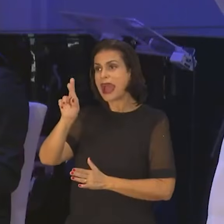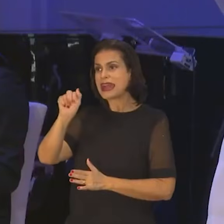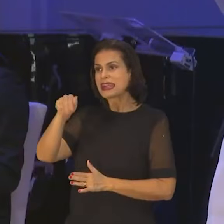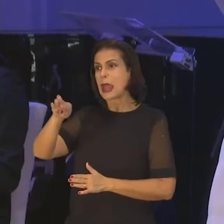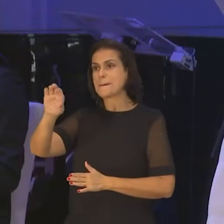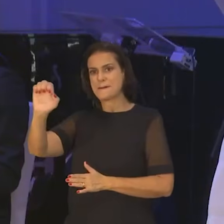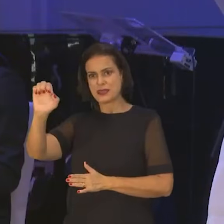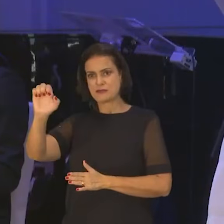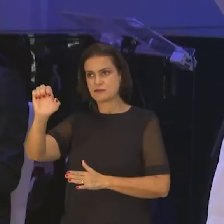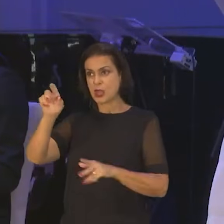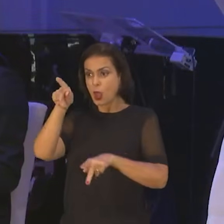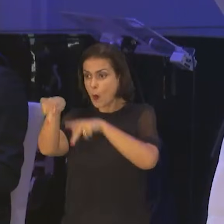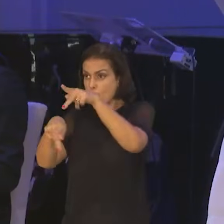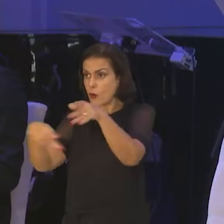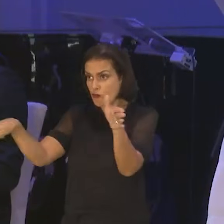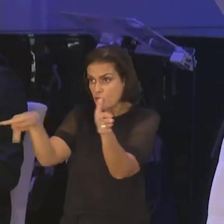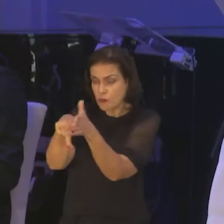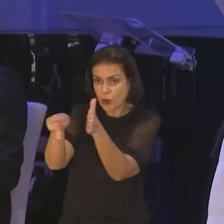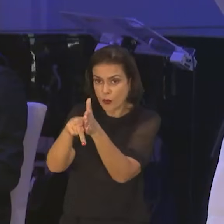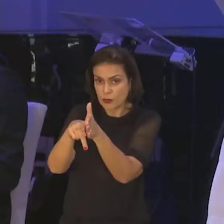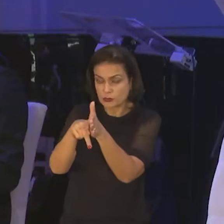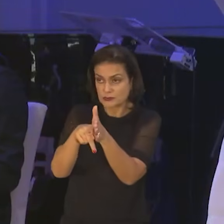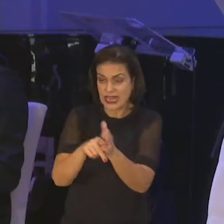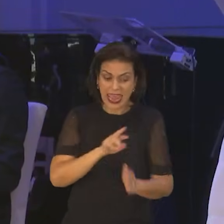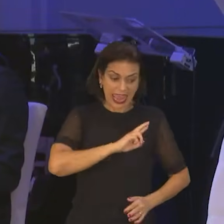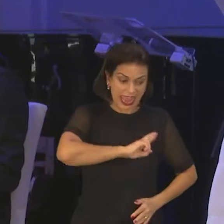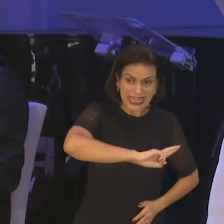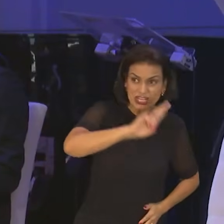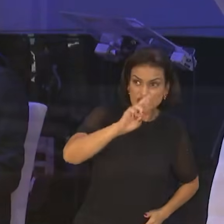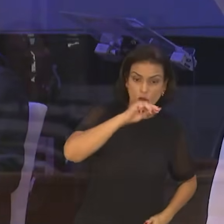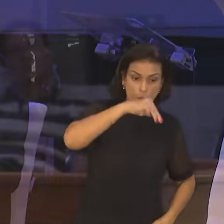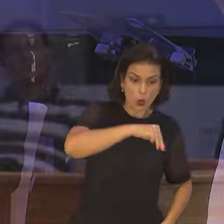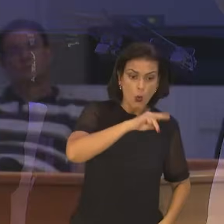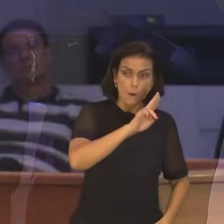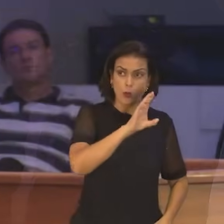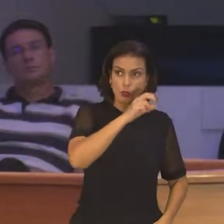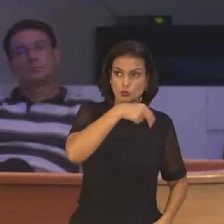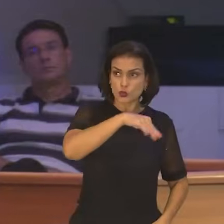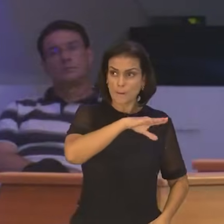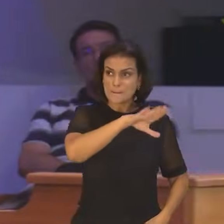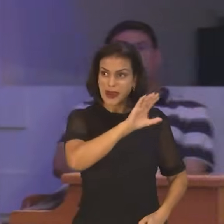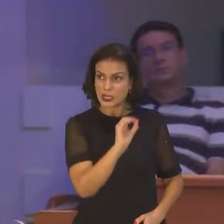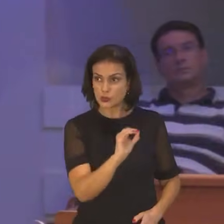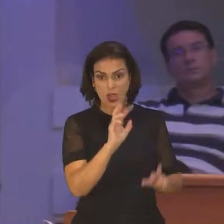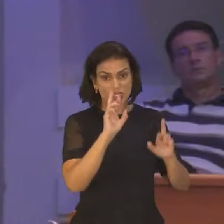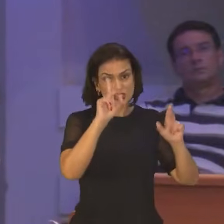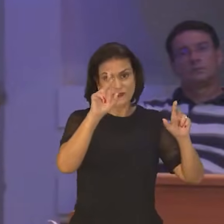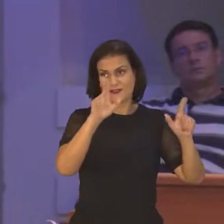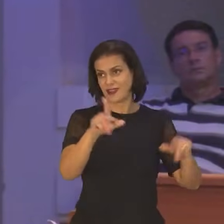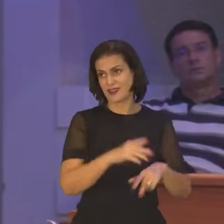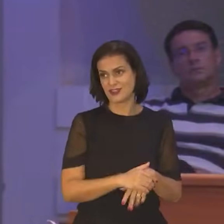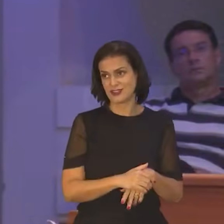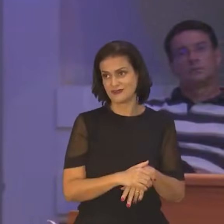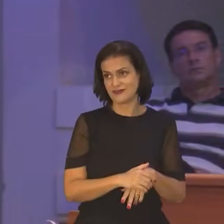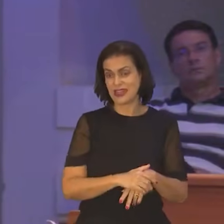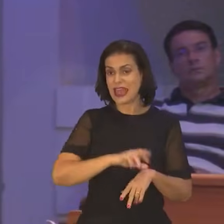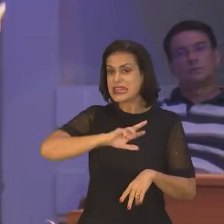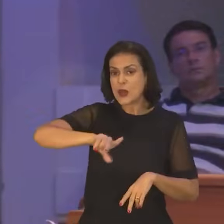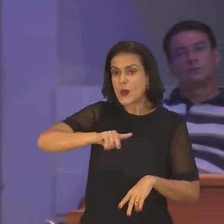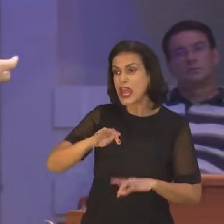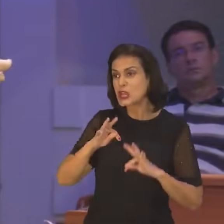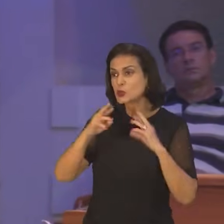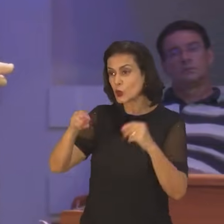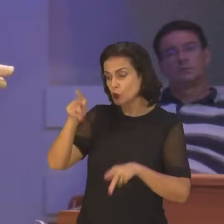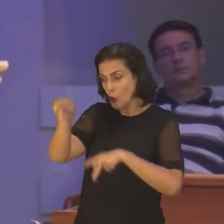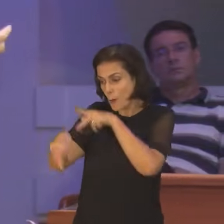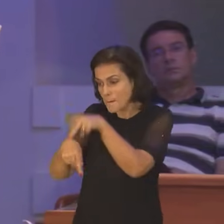Os árabes são uma coisa e os muçulmanos são outra coisa. Não mistura as coisas. Não todos os árabes são muçulmanos, nem